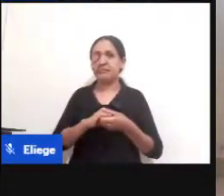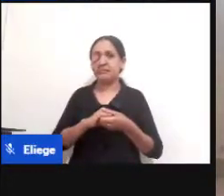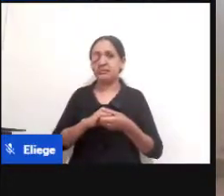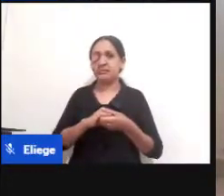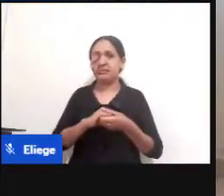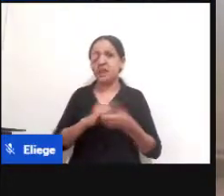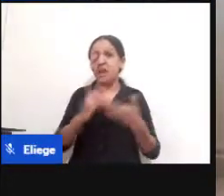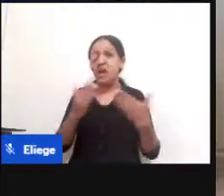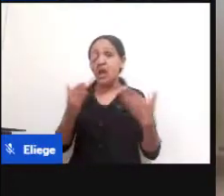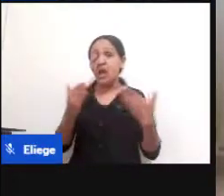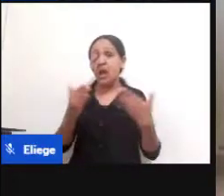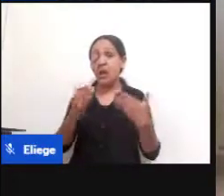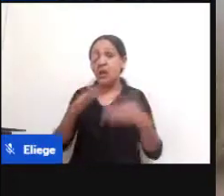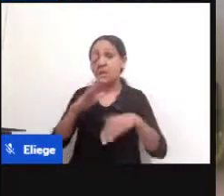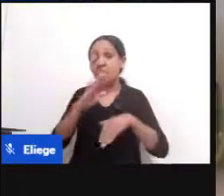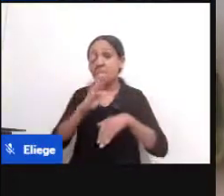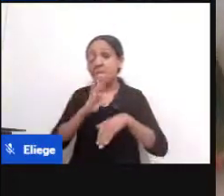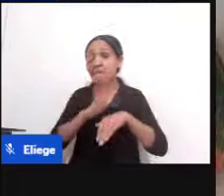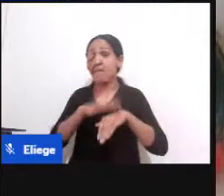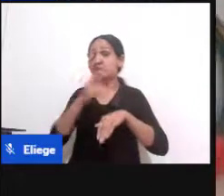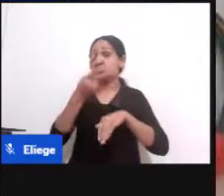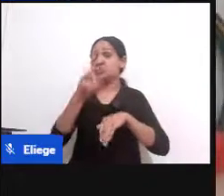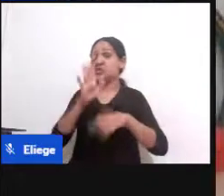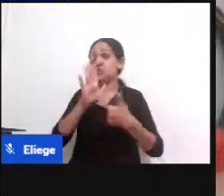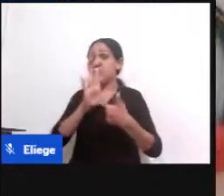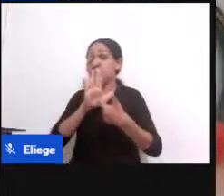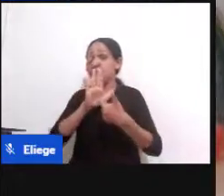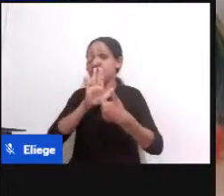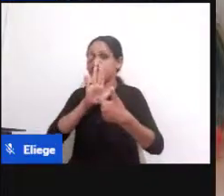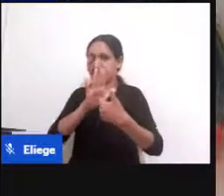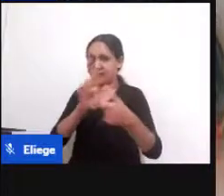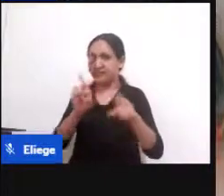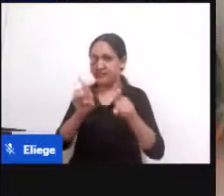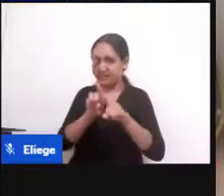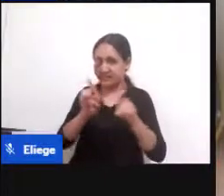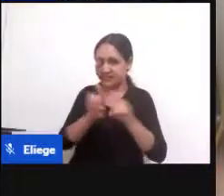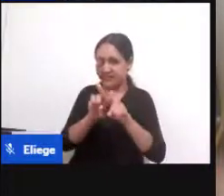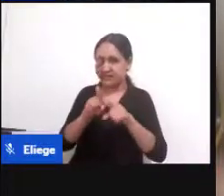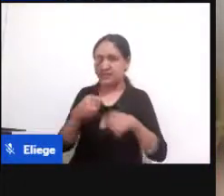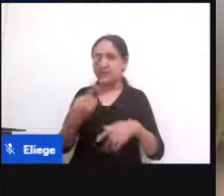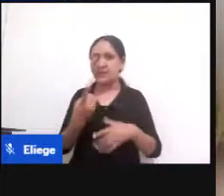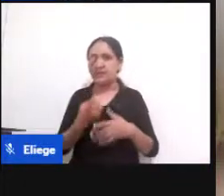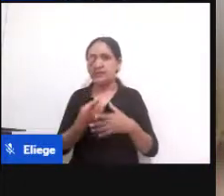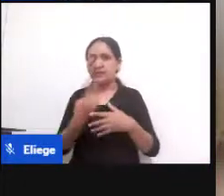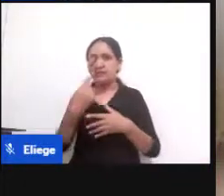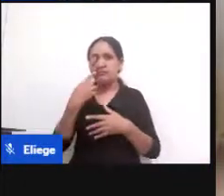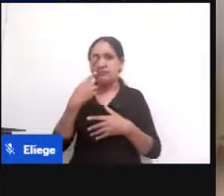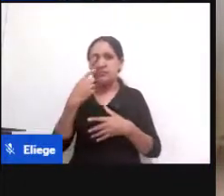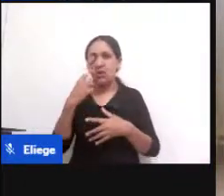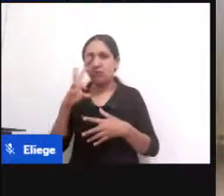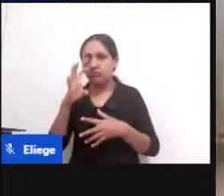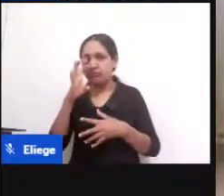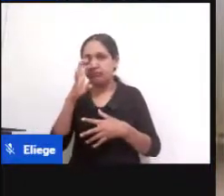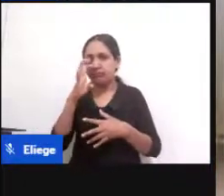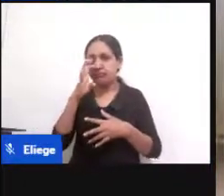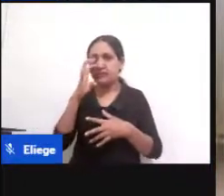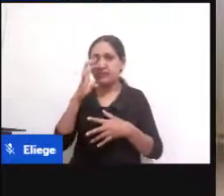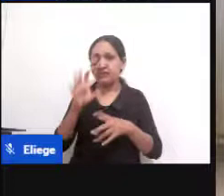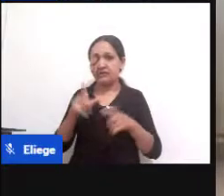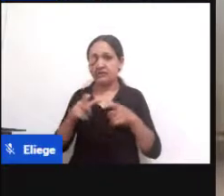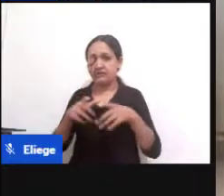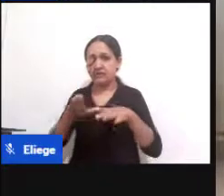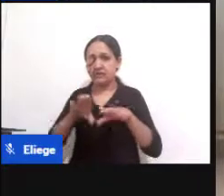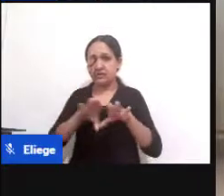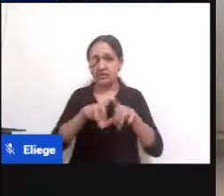Agora, mais uma atividade que vamos apresentar a vocês. Olhem os elementos que nós estamos usando. As banquetas, os bancos, os